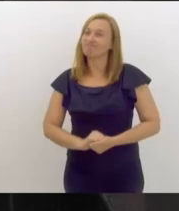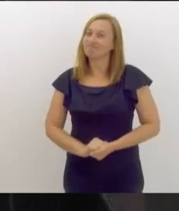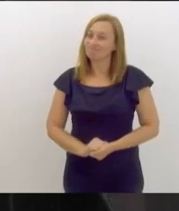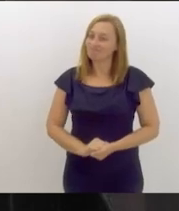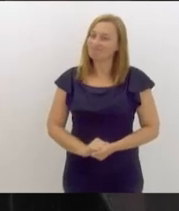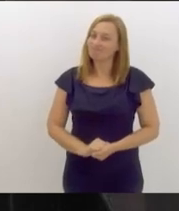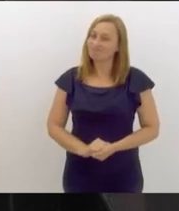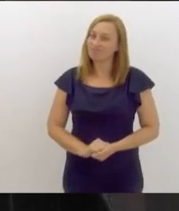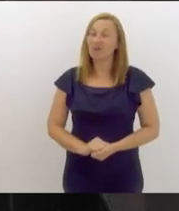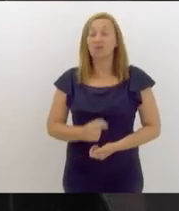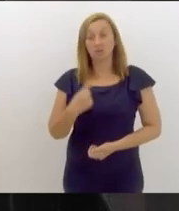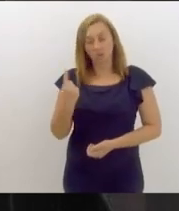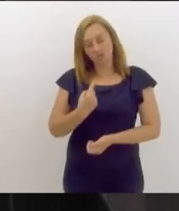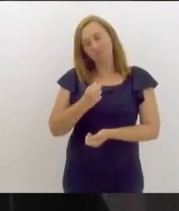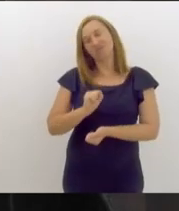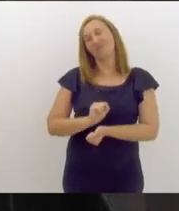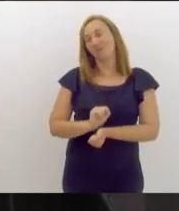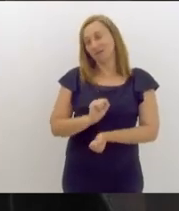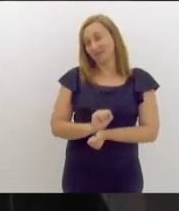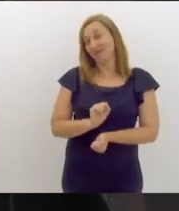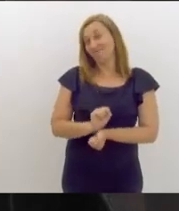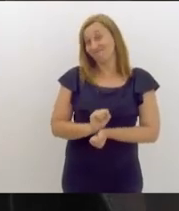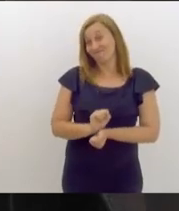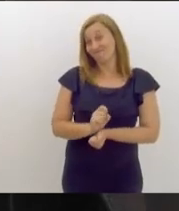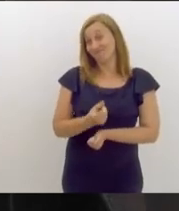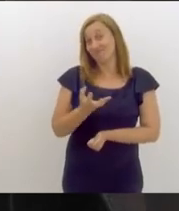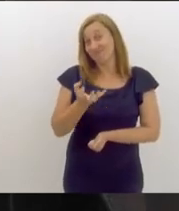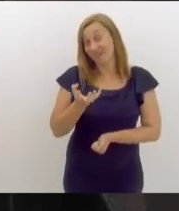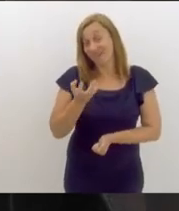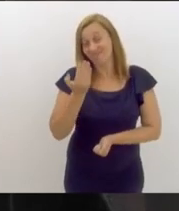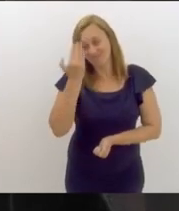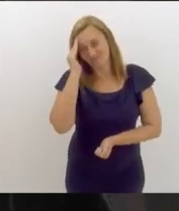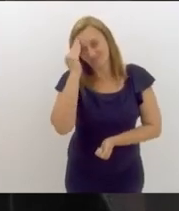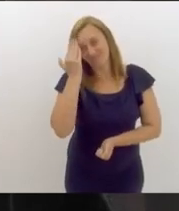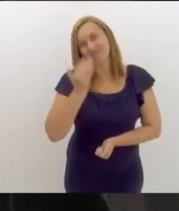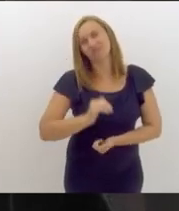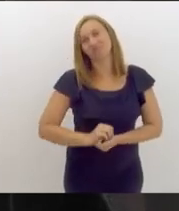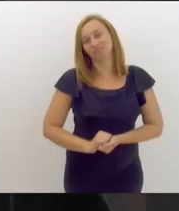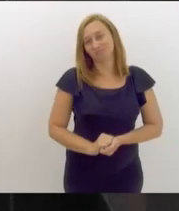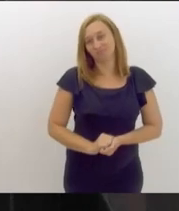nós vamos aguardar o que nós queremos entender